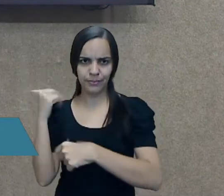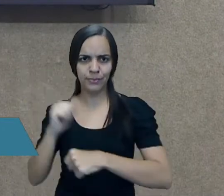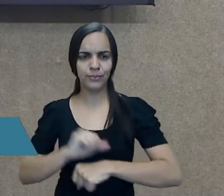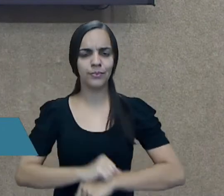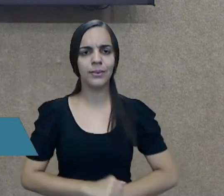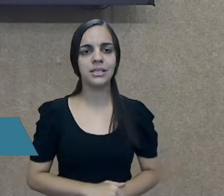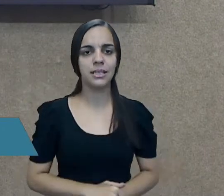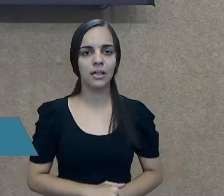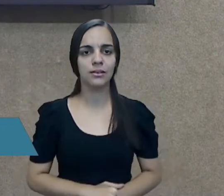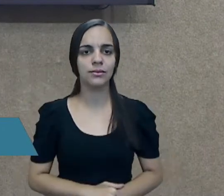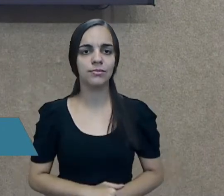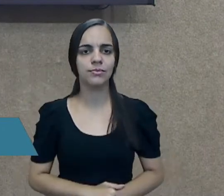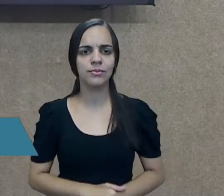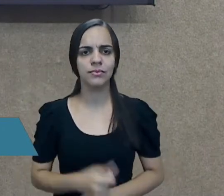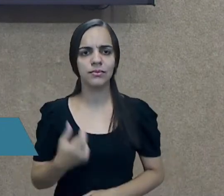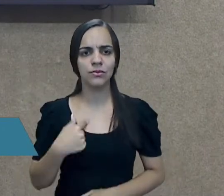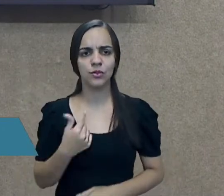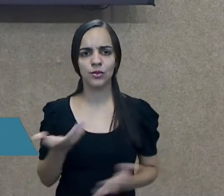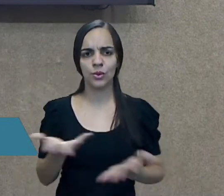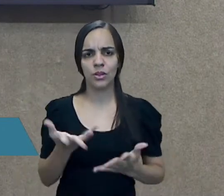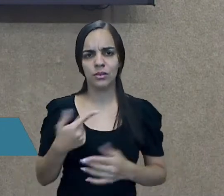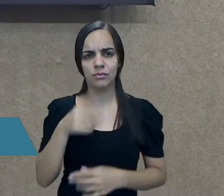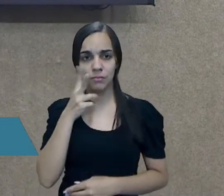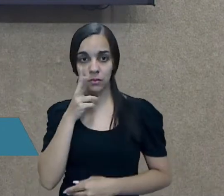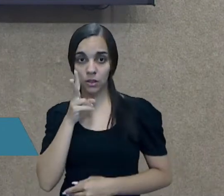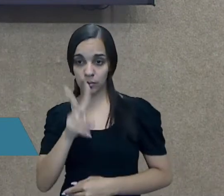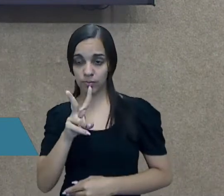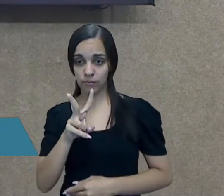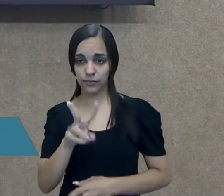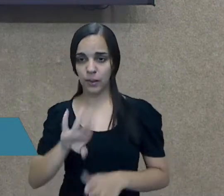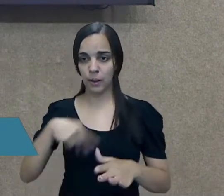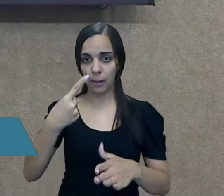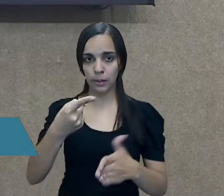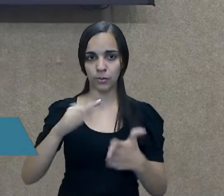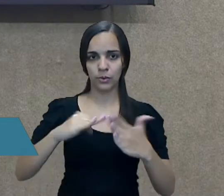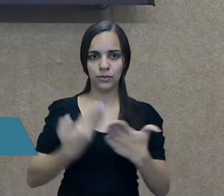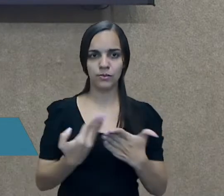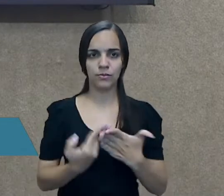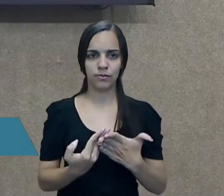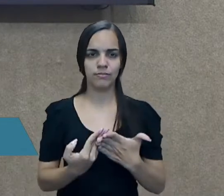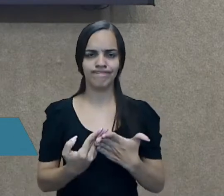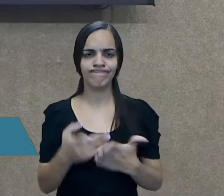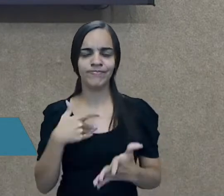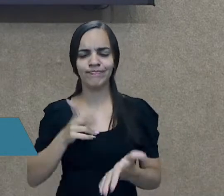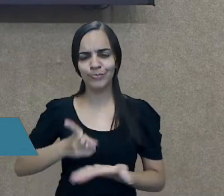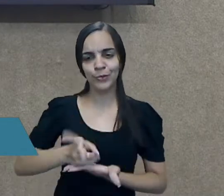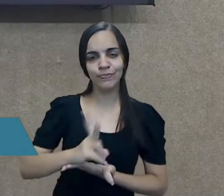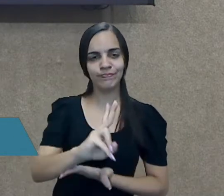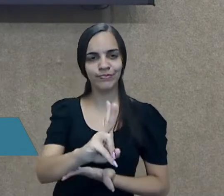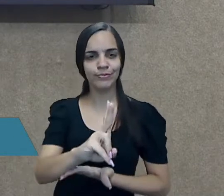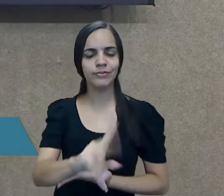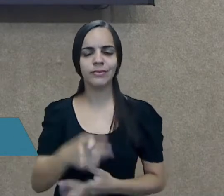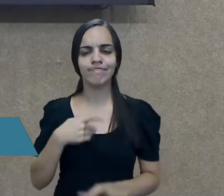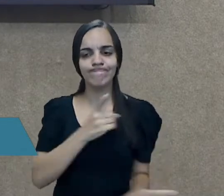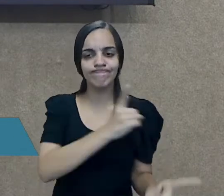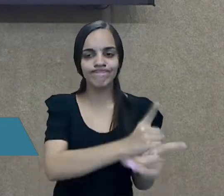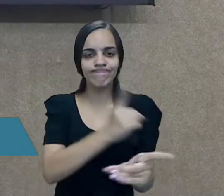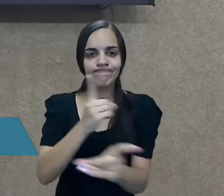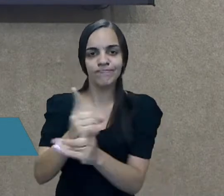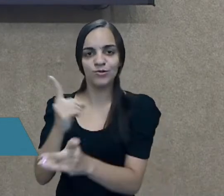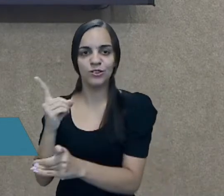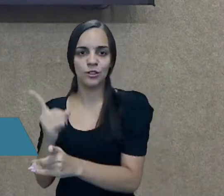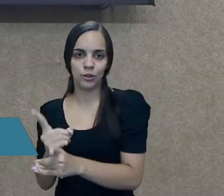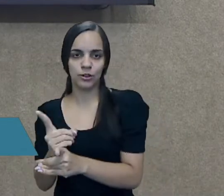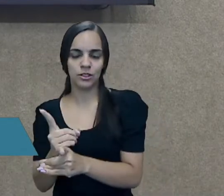comigo? Então vamos ficar de olho nas próximas aulas para continuarmos a descobrir